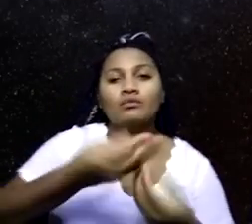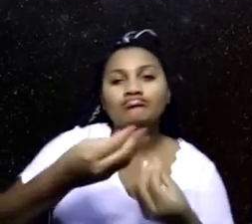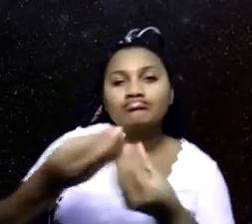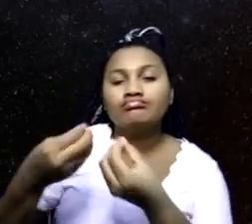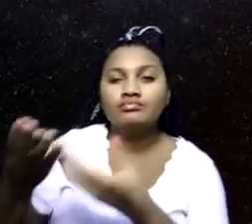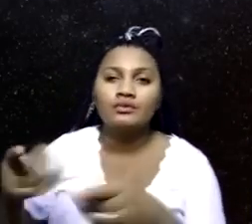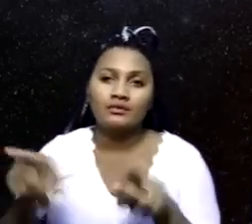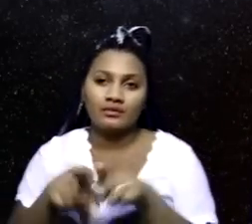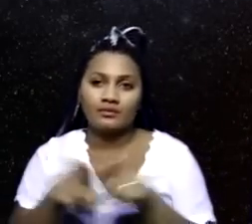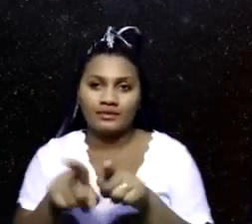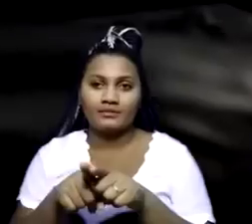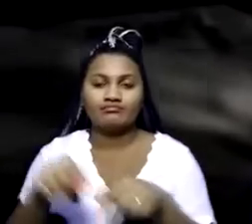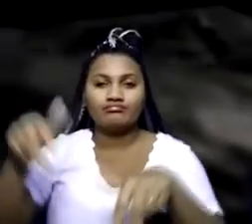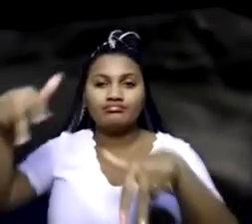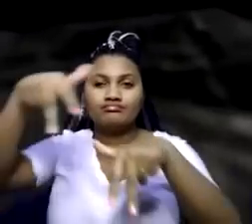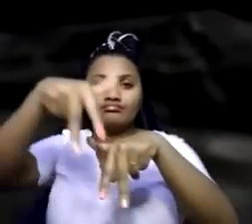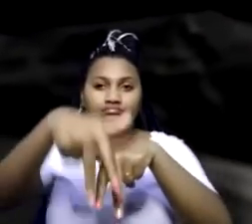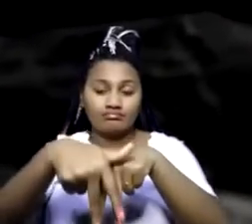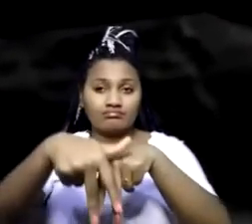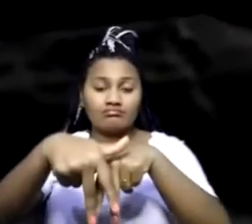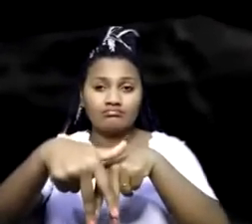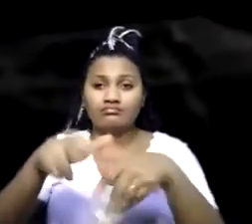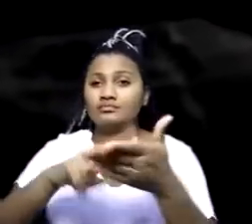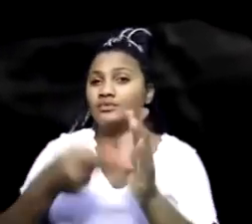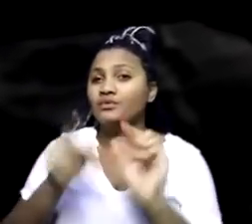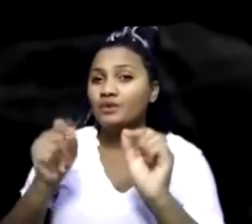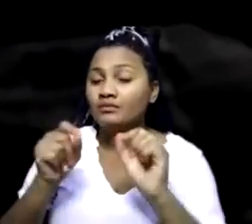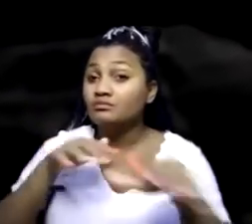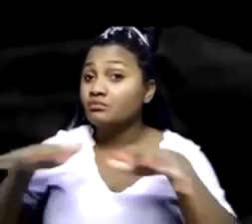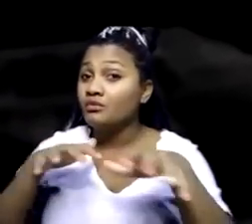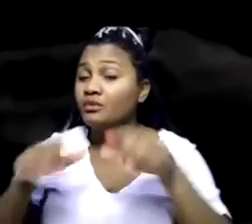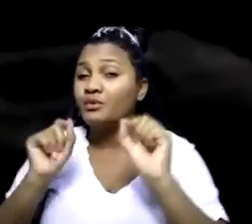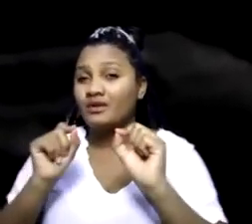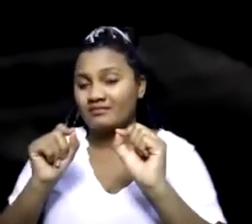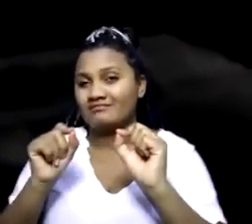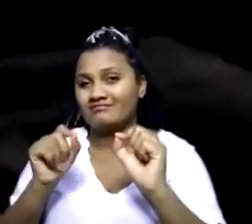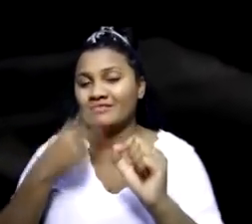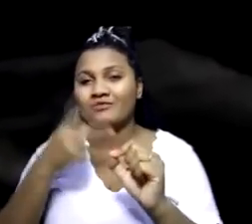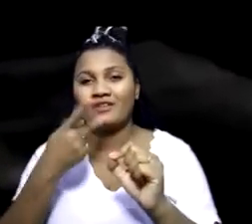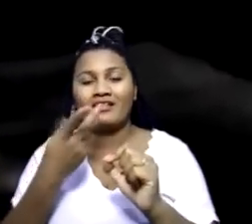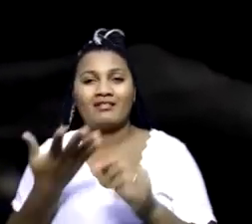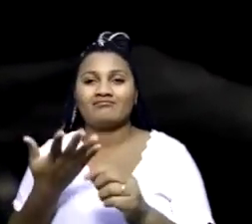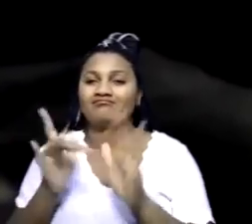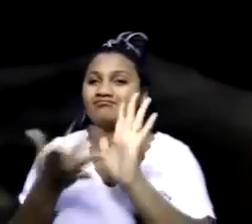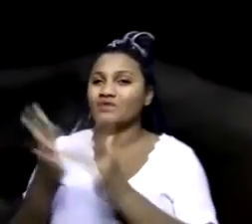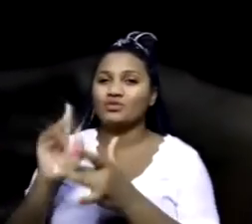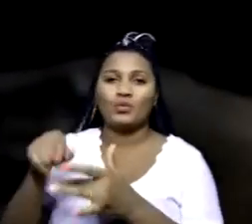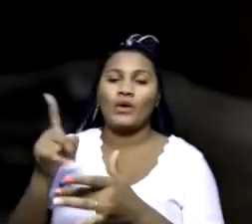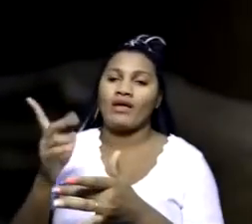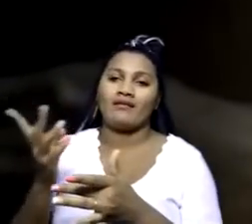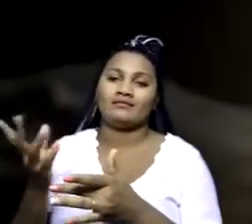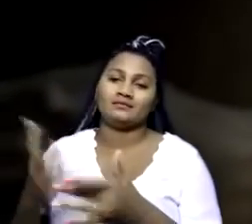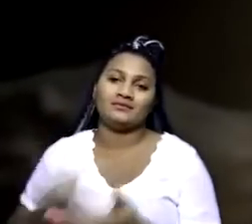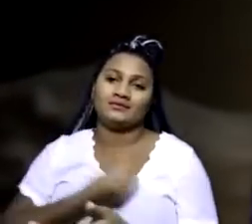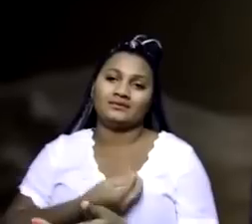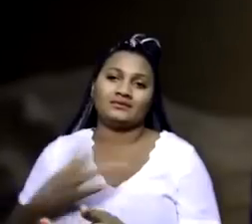e principalmente pela reencarnação. Ou seja, esse movimento não confessa que Jesus é o enviado de Deus para